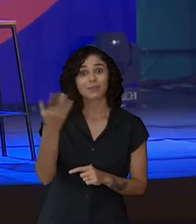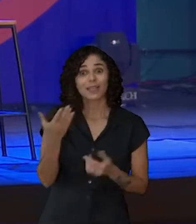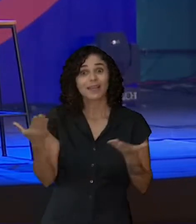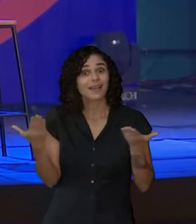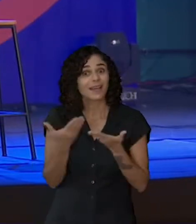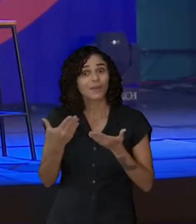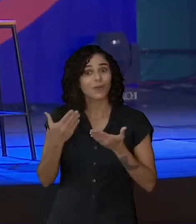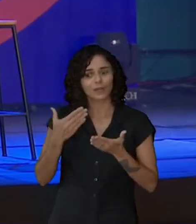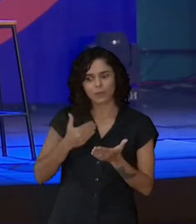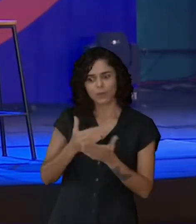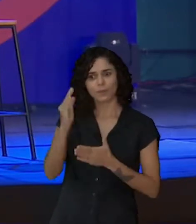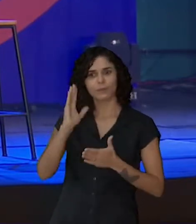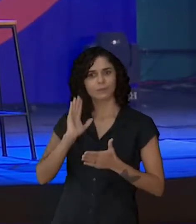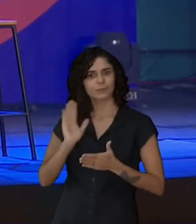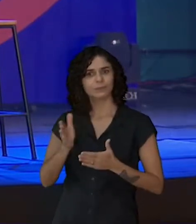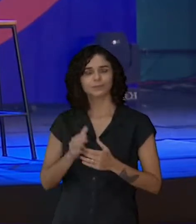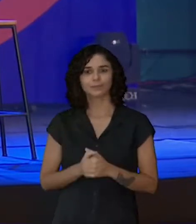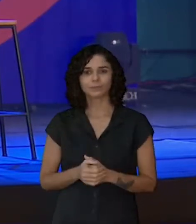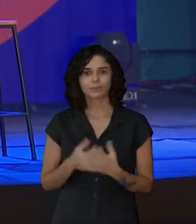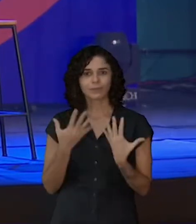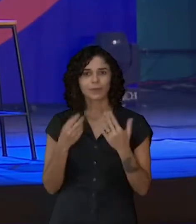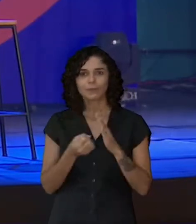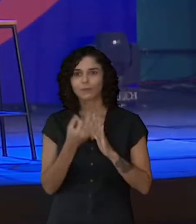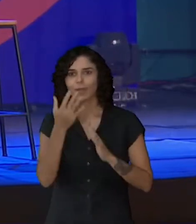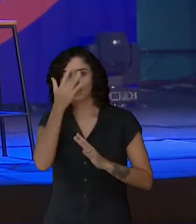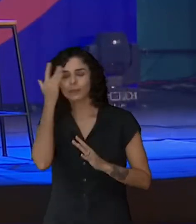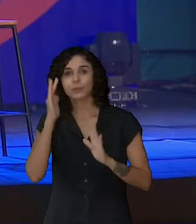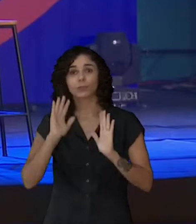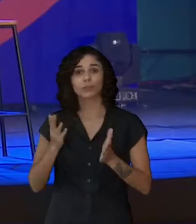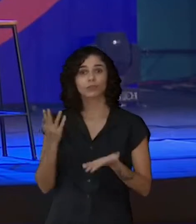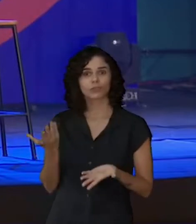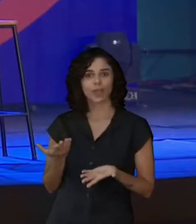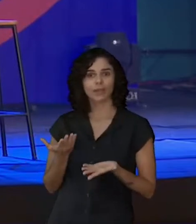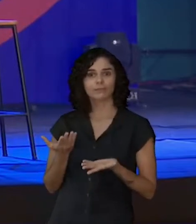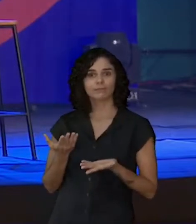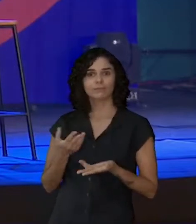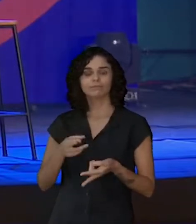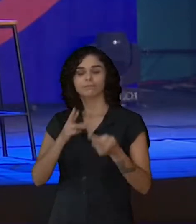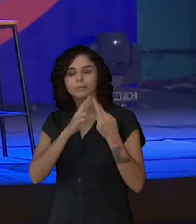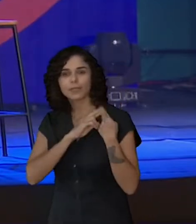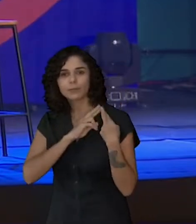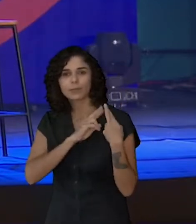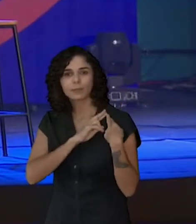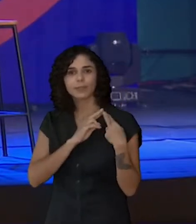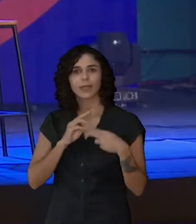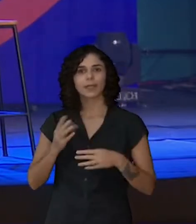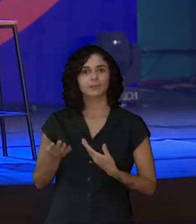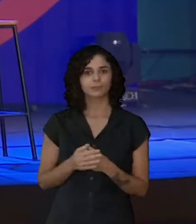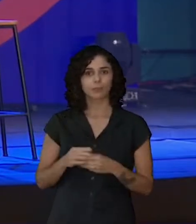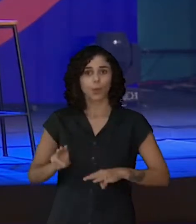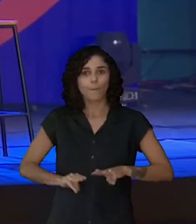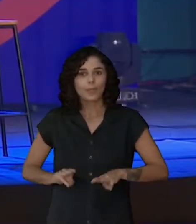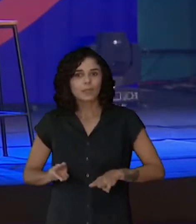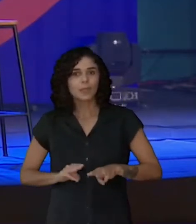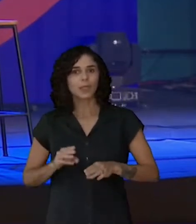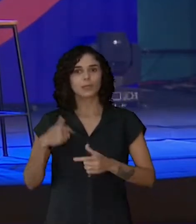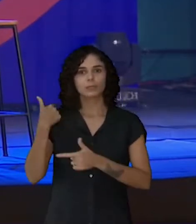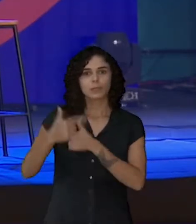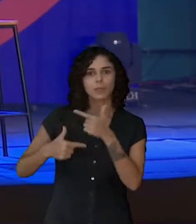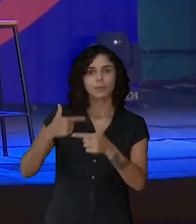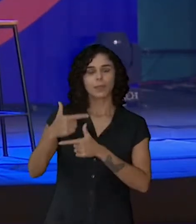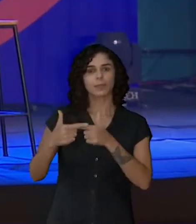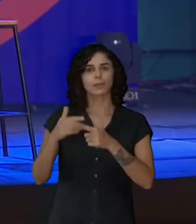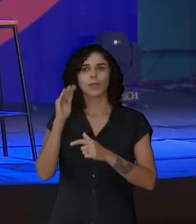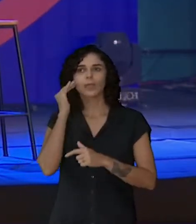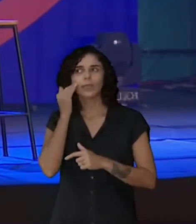assumiram a responsabilidade com o ministério, sem ser ministério de tempo integral. Mas entendendo que a sua vida é um